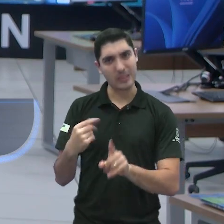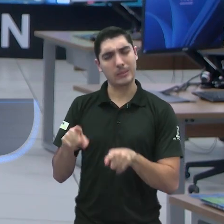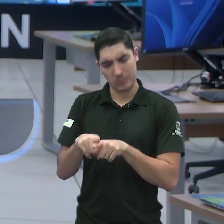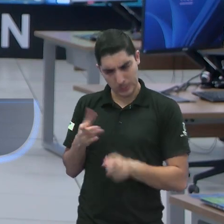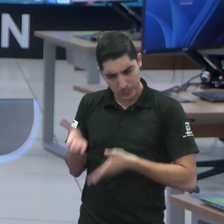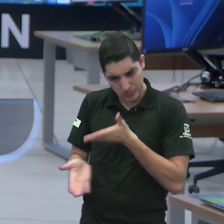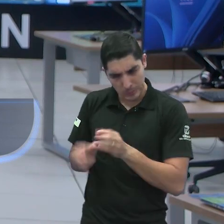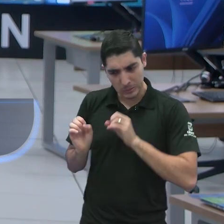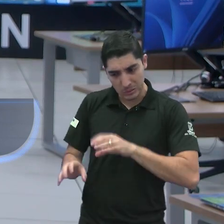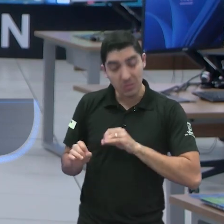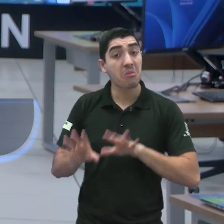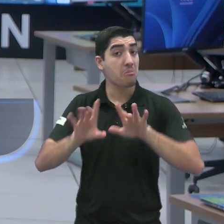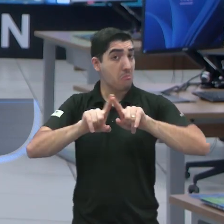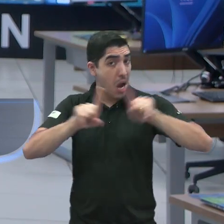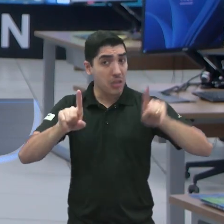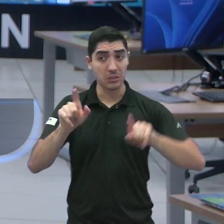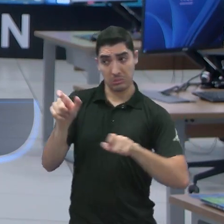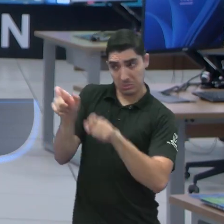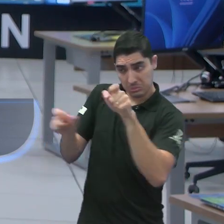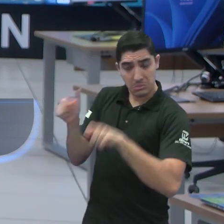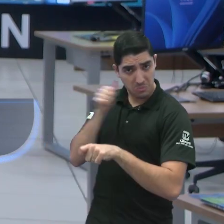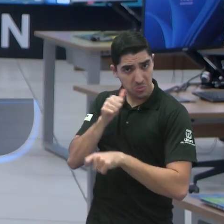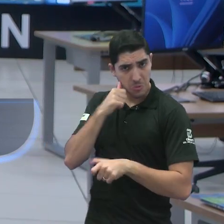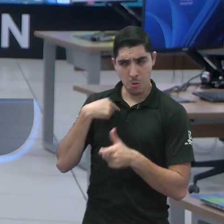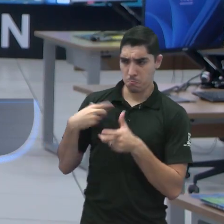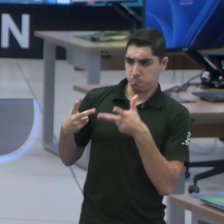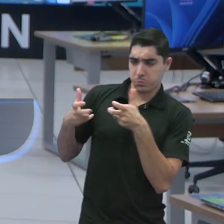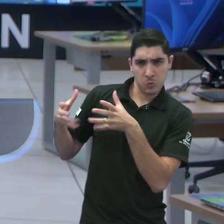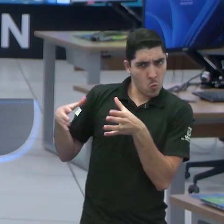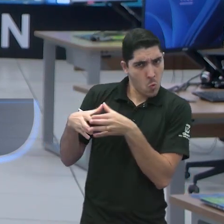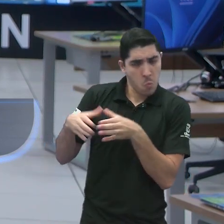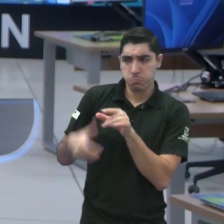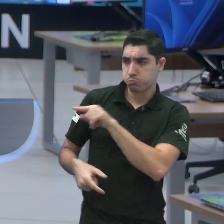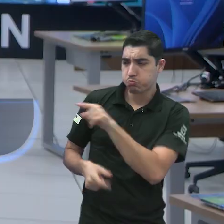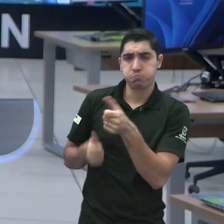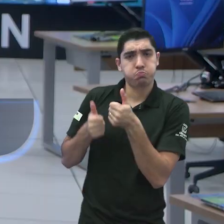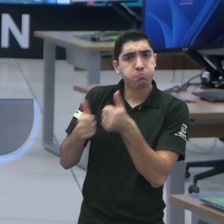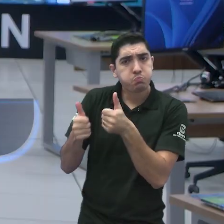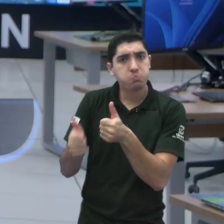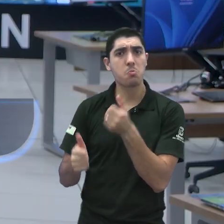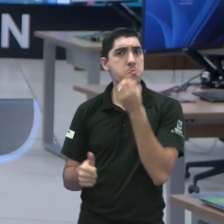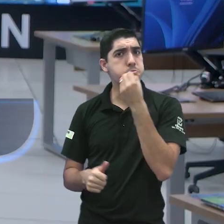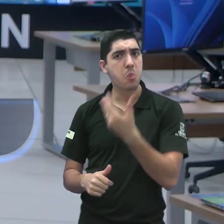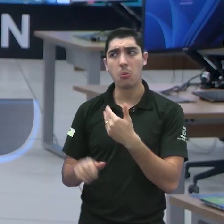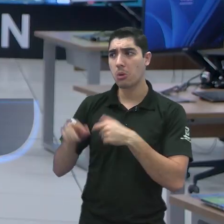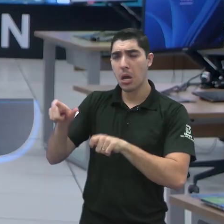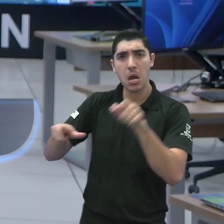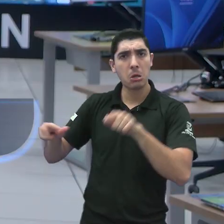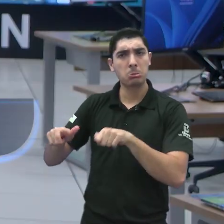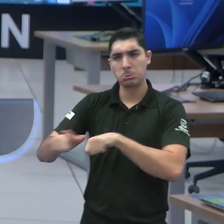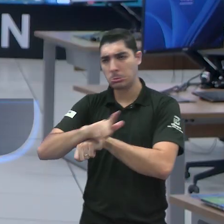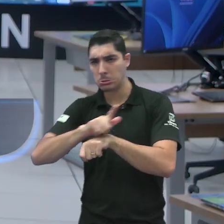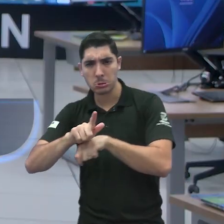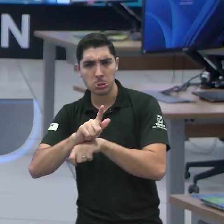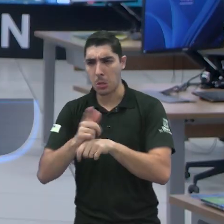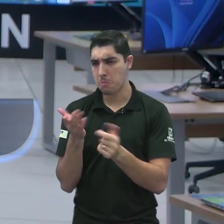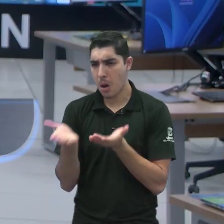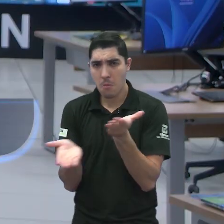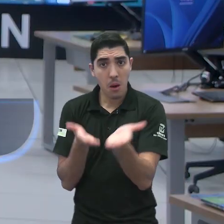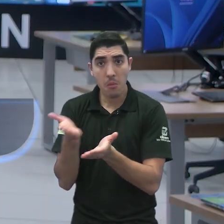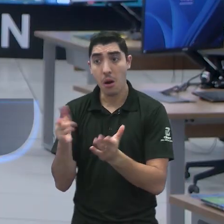mas todas foram muito bem, né? É uma questão que consegue ser gerenciada e todas